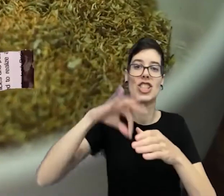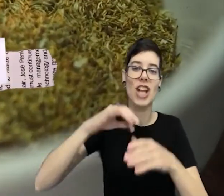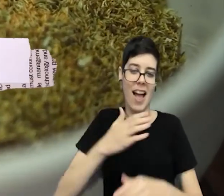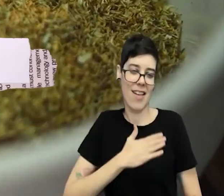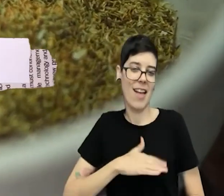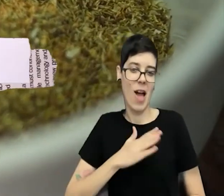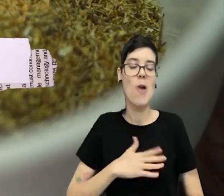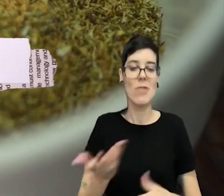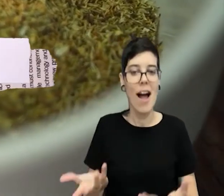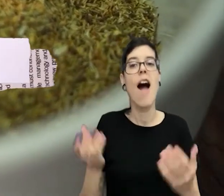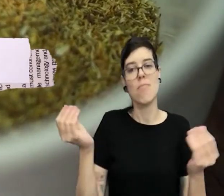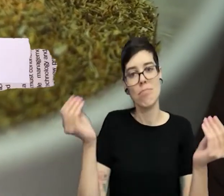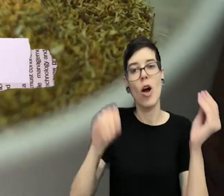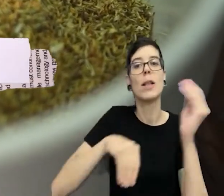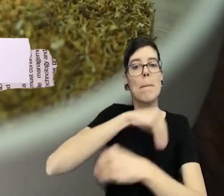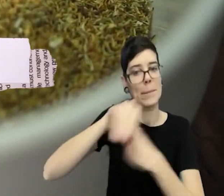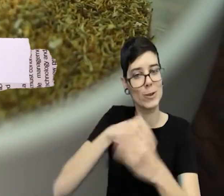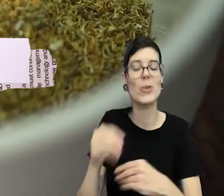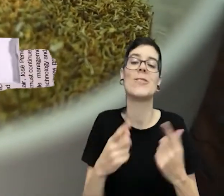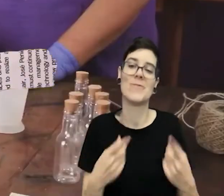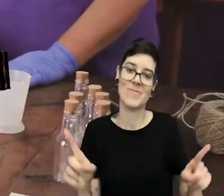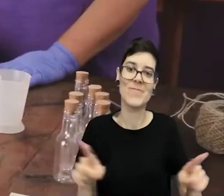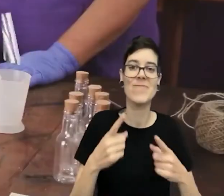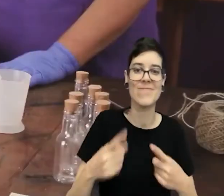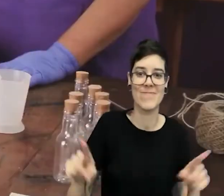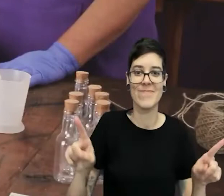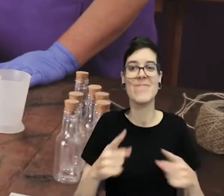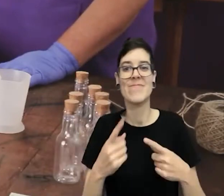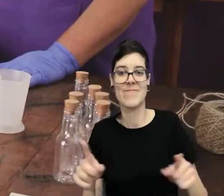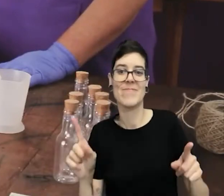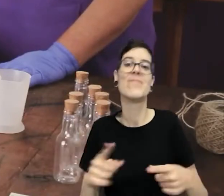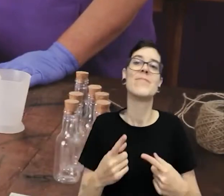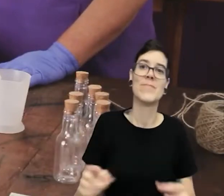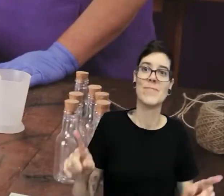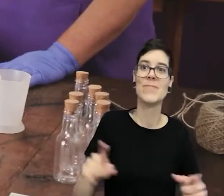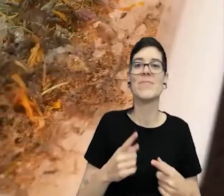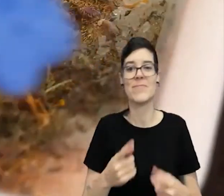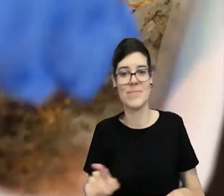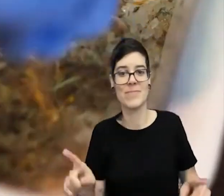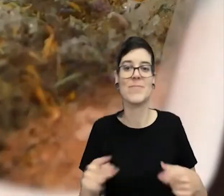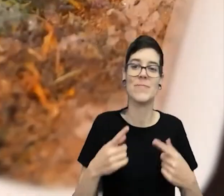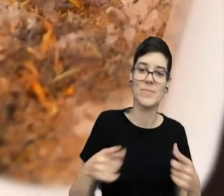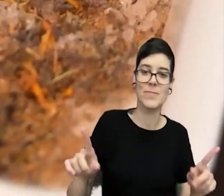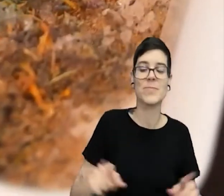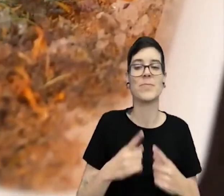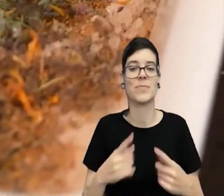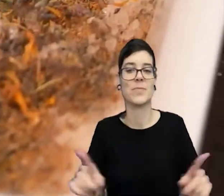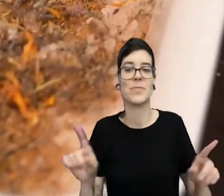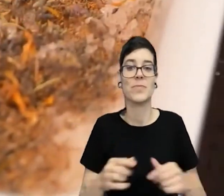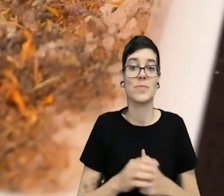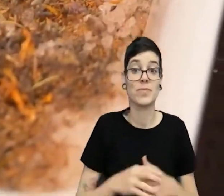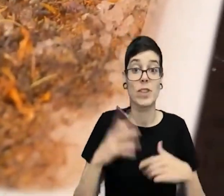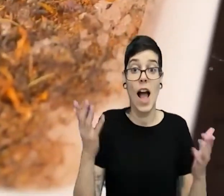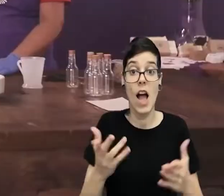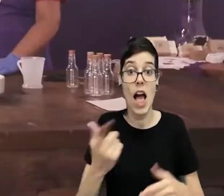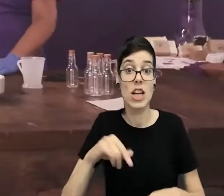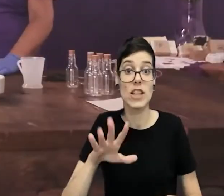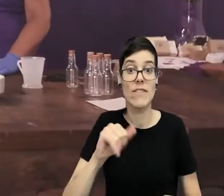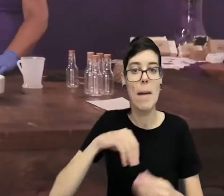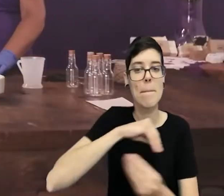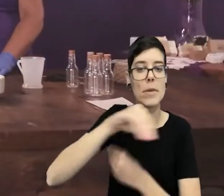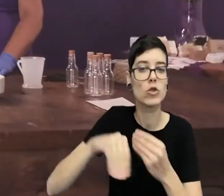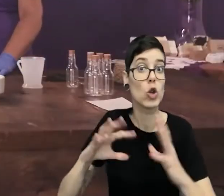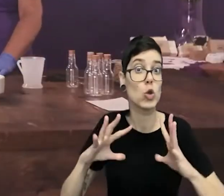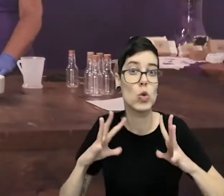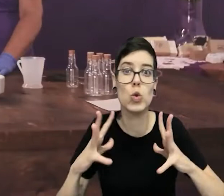a camomila. Salpica a mistura com flores de camomila trituradas. Detalhe no recipiente com sal grosso e ervas.